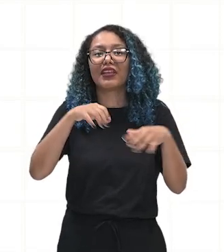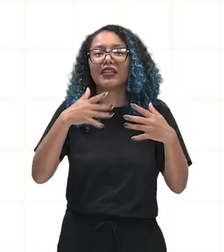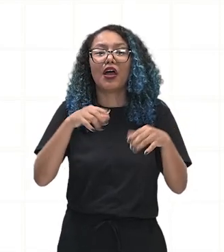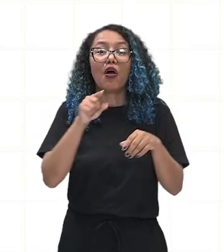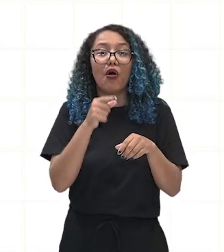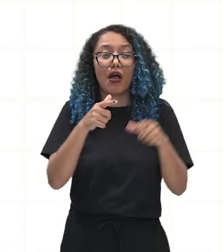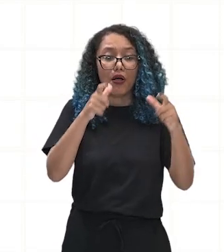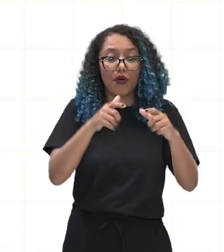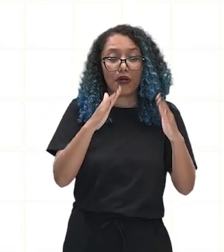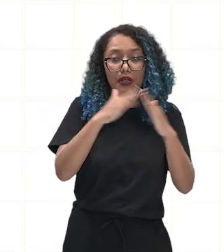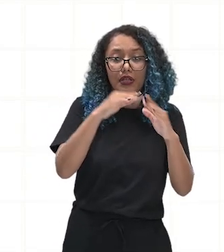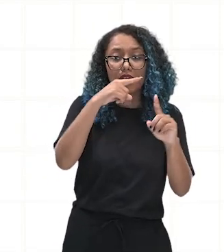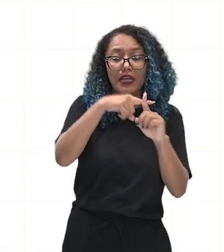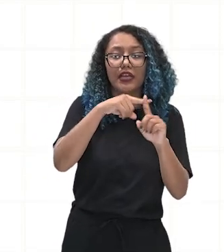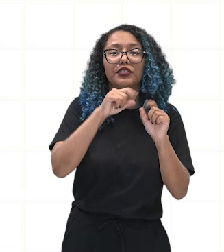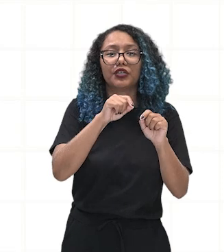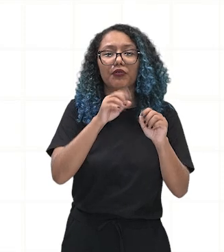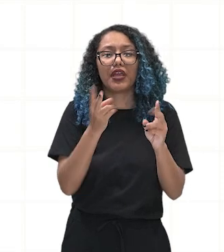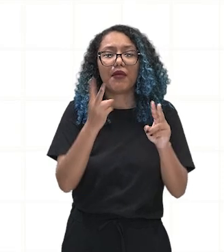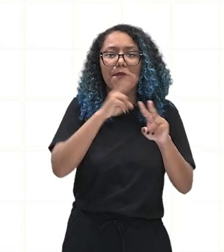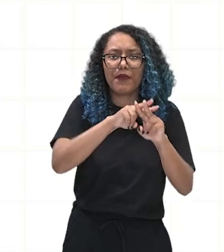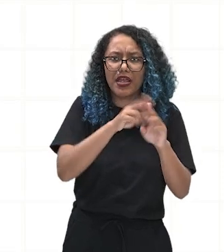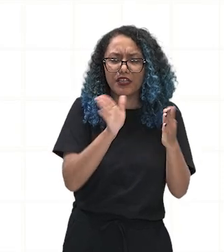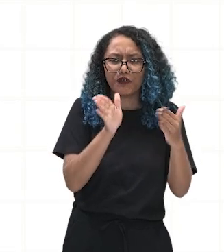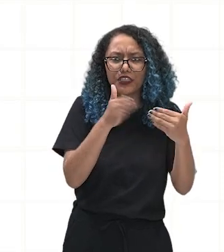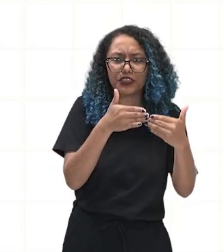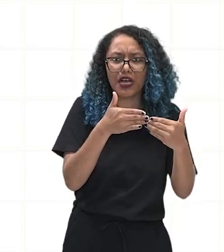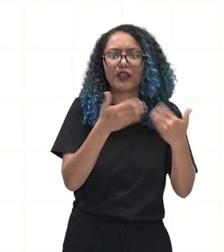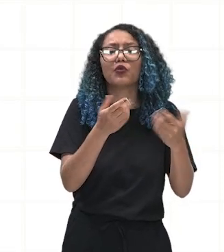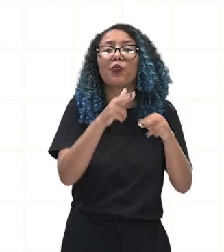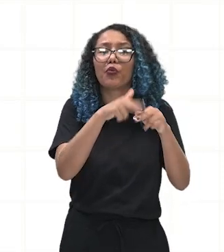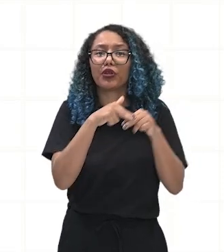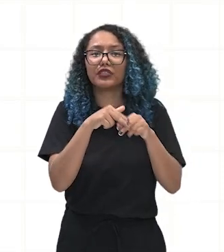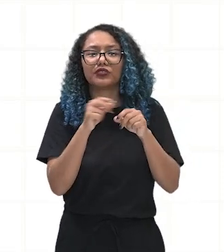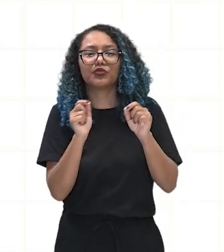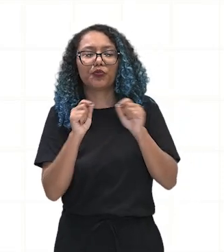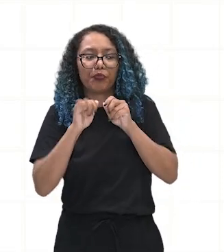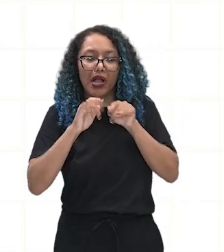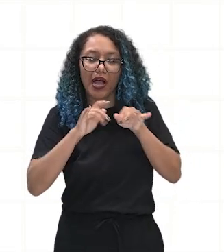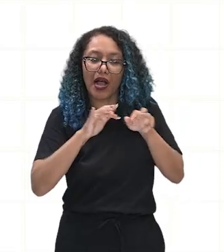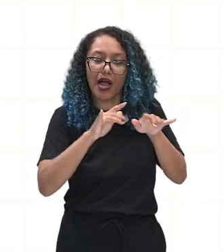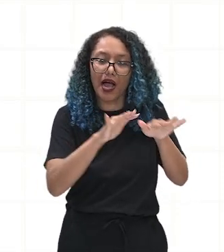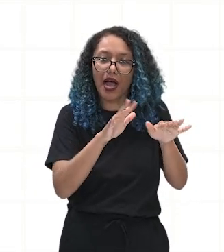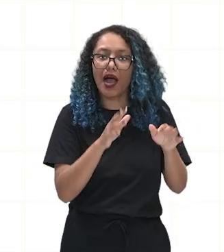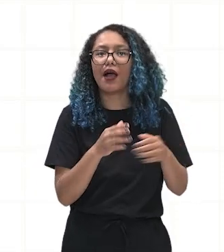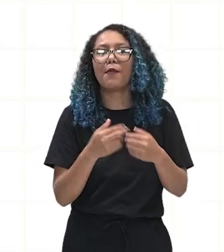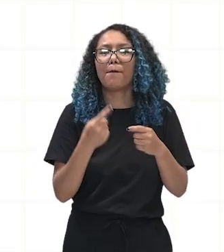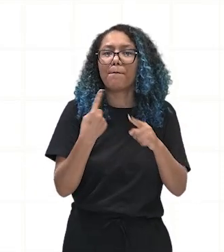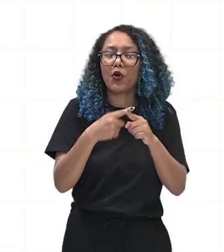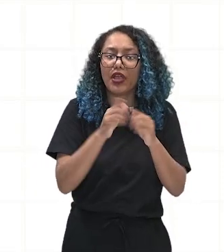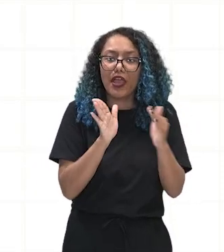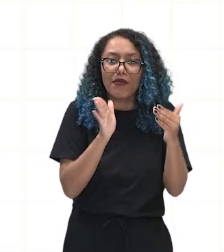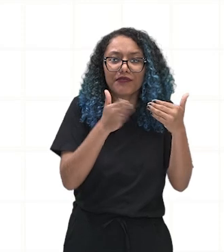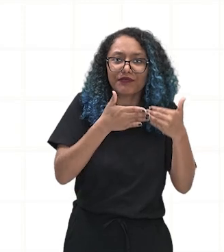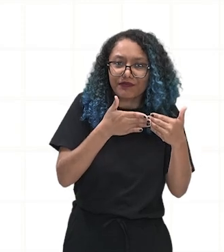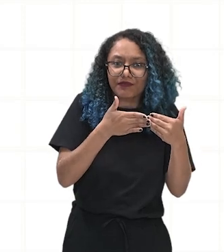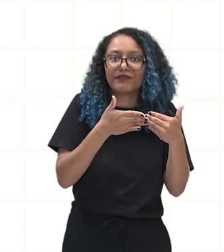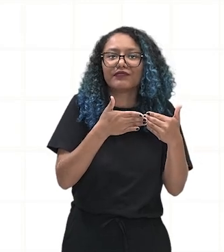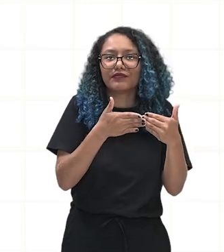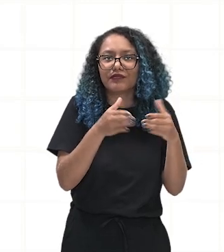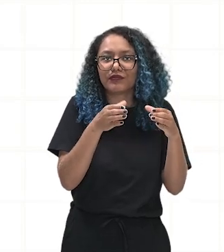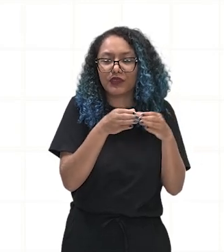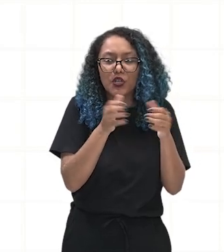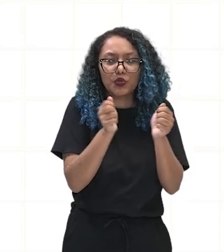foram duramente atingidos, tá? E aí, o que isso acabou ocasionando na